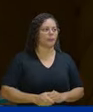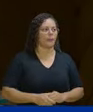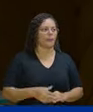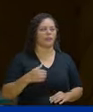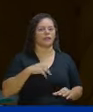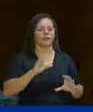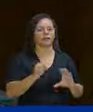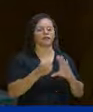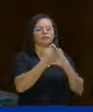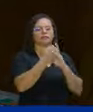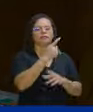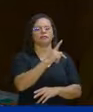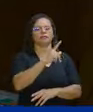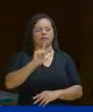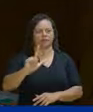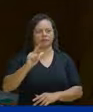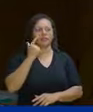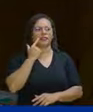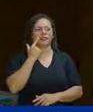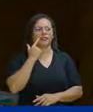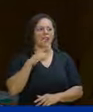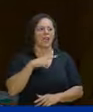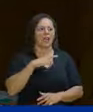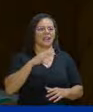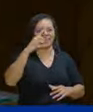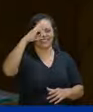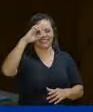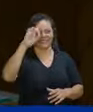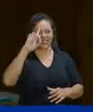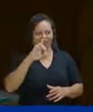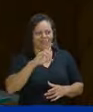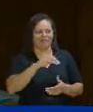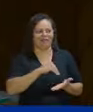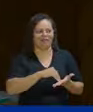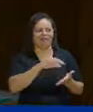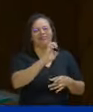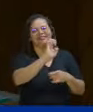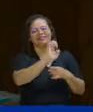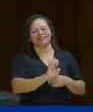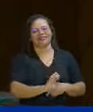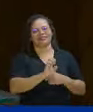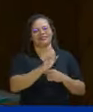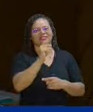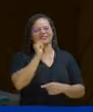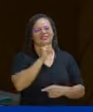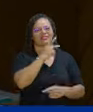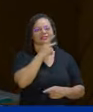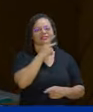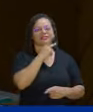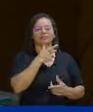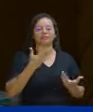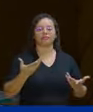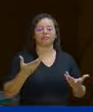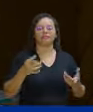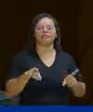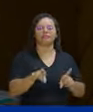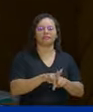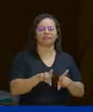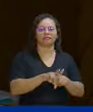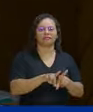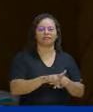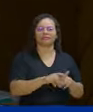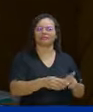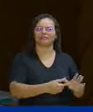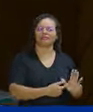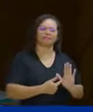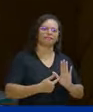ao Partido Liberal, Diretório Estadual Amapá, atendendo às suas necessidades legais e prestando-lhe serviço